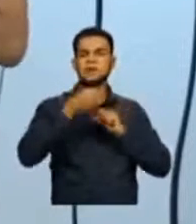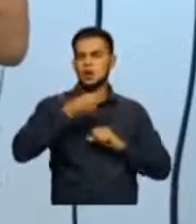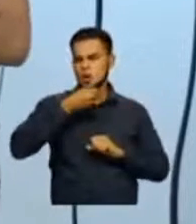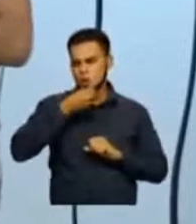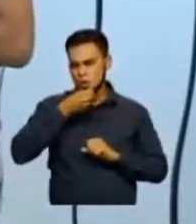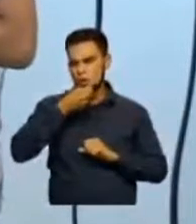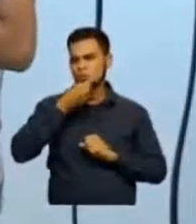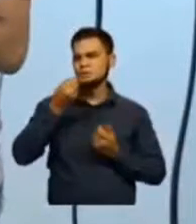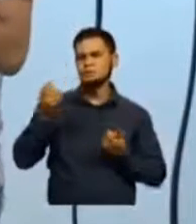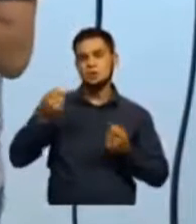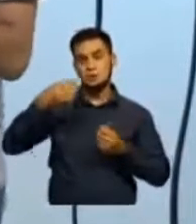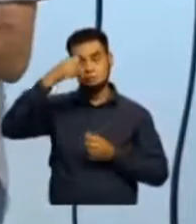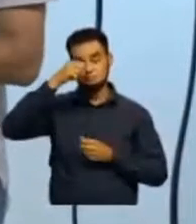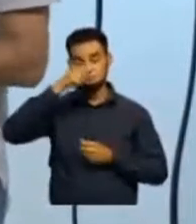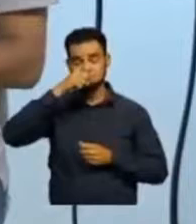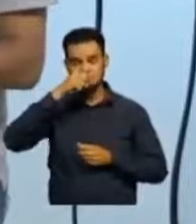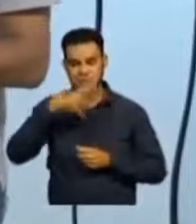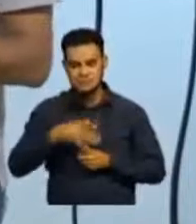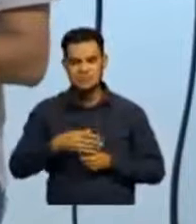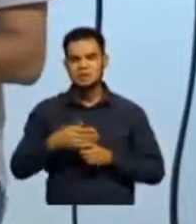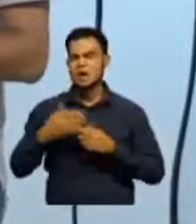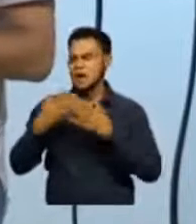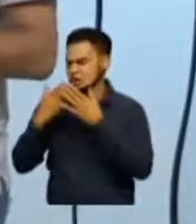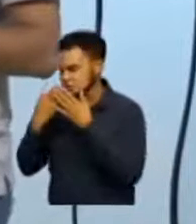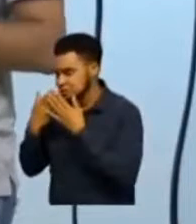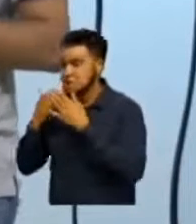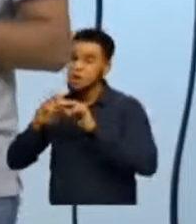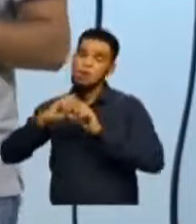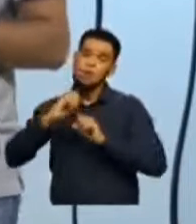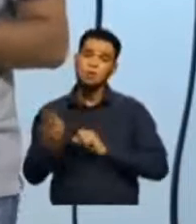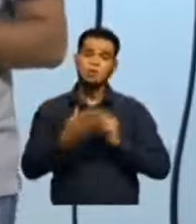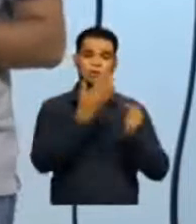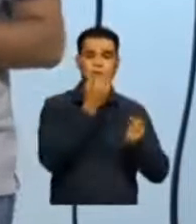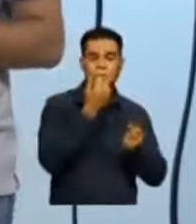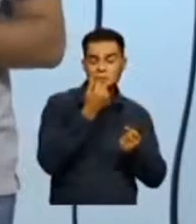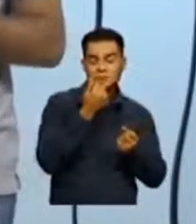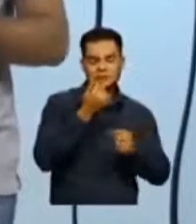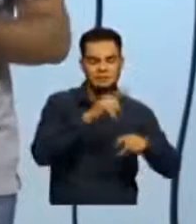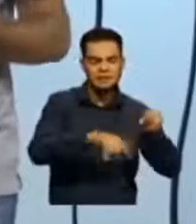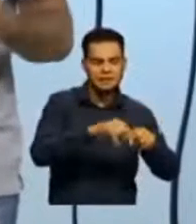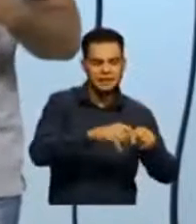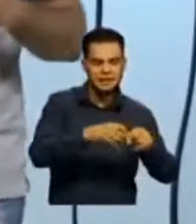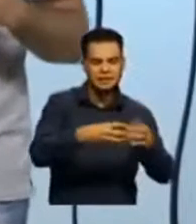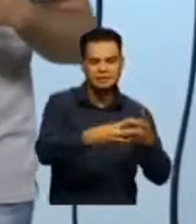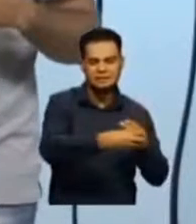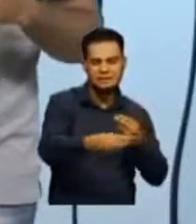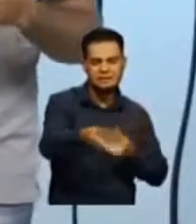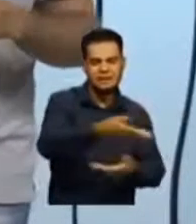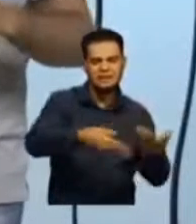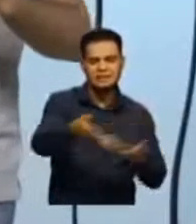tosse, espirro, contato com objetos ou alimentos contaminados pela pessoa. Então, a pessoa